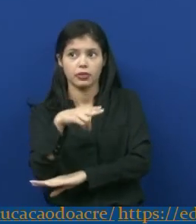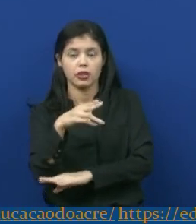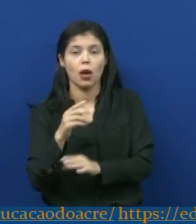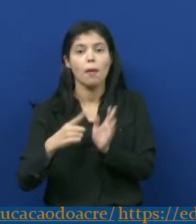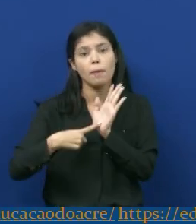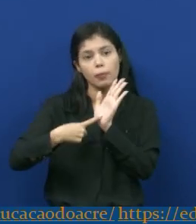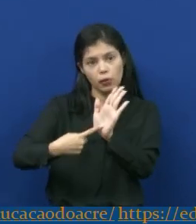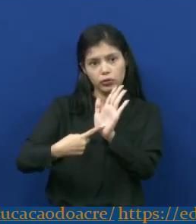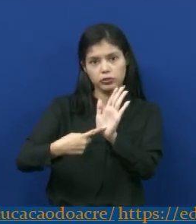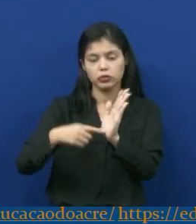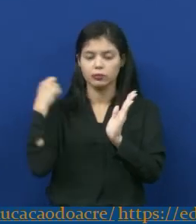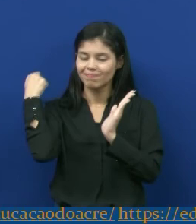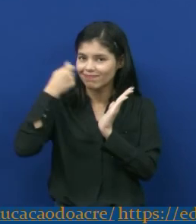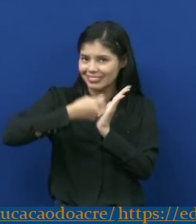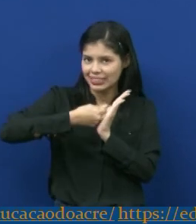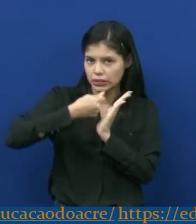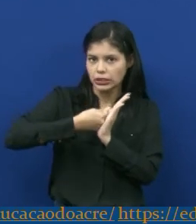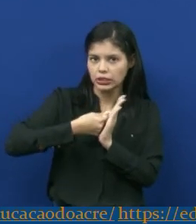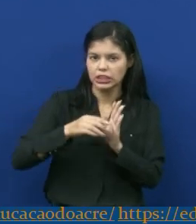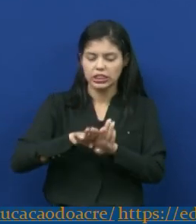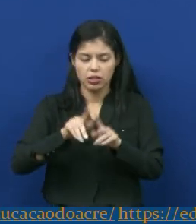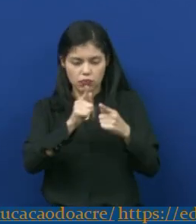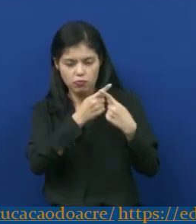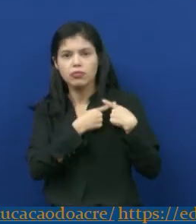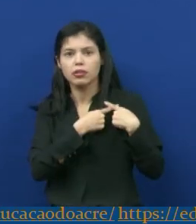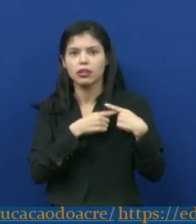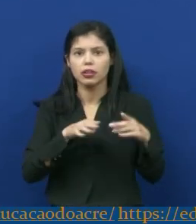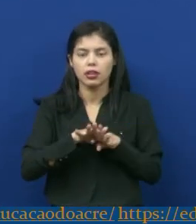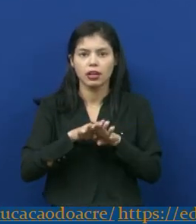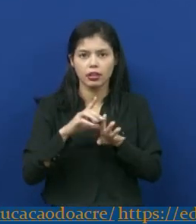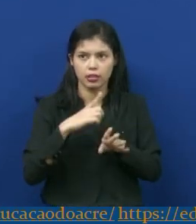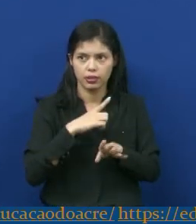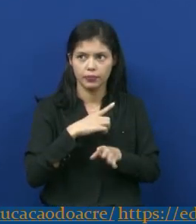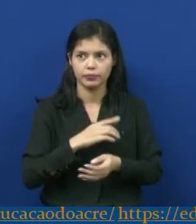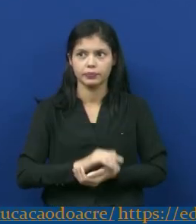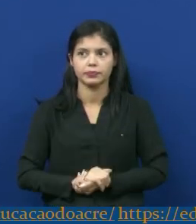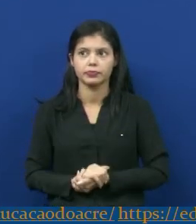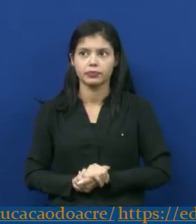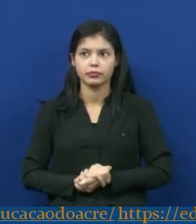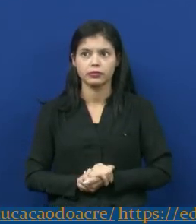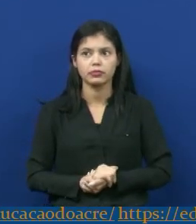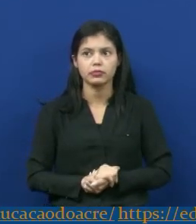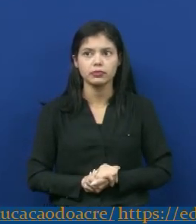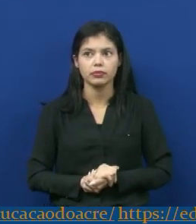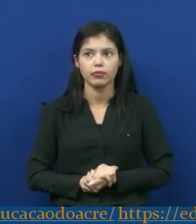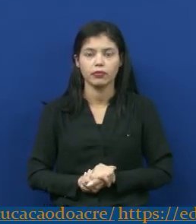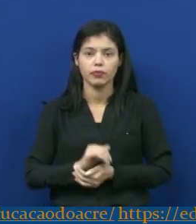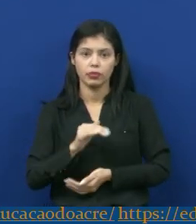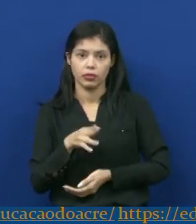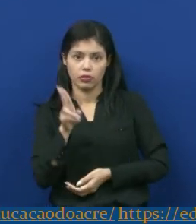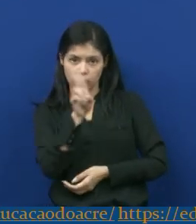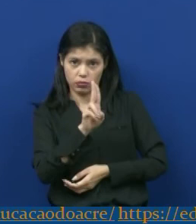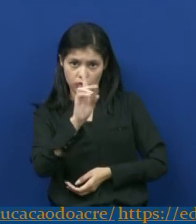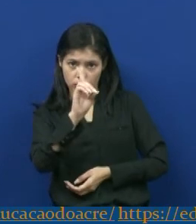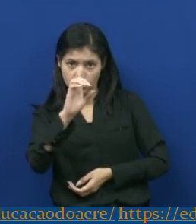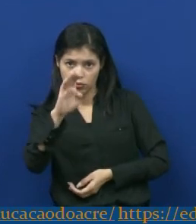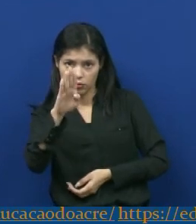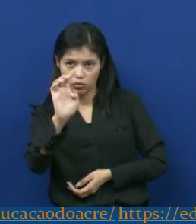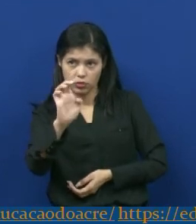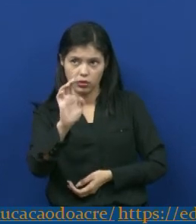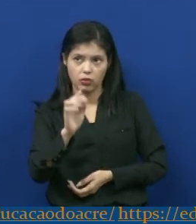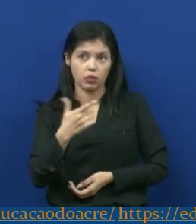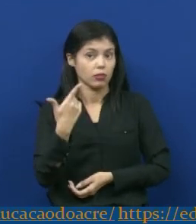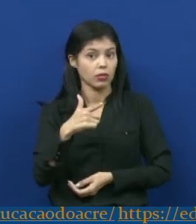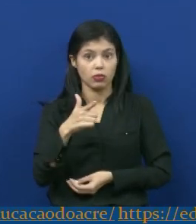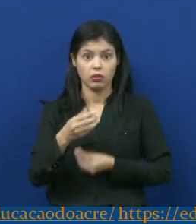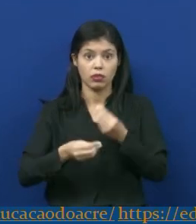uma obrigatoriedade, certo? Mesmo caso do tiene que. E o uso aí do deve não vem